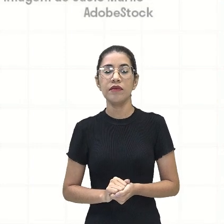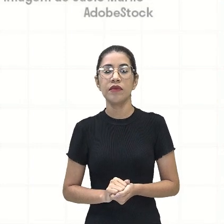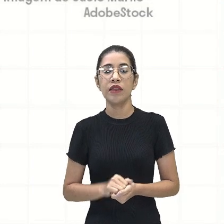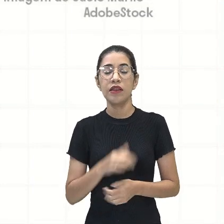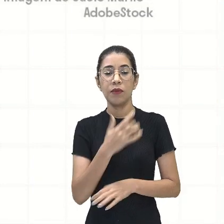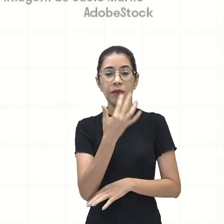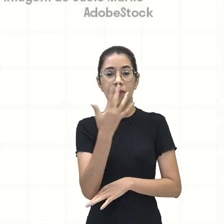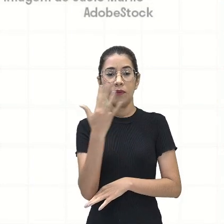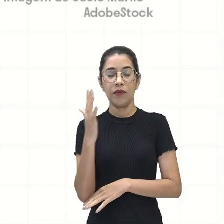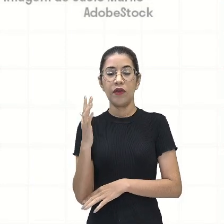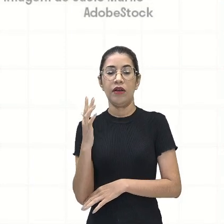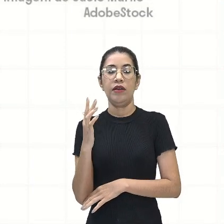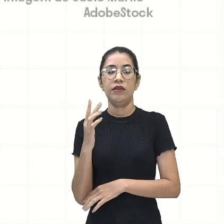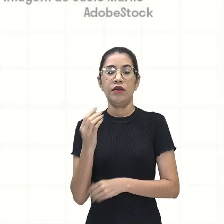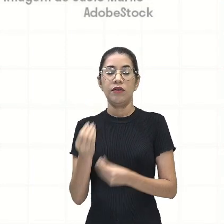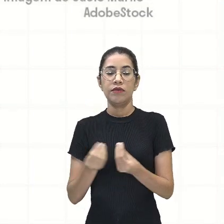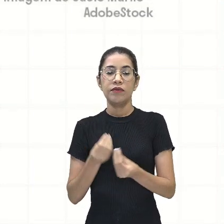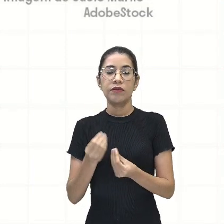florestal